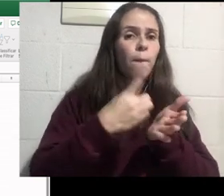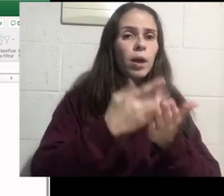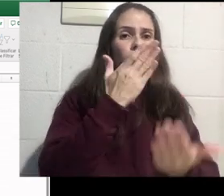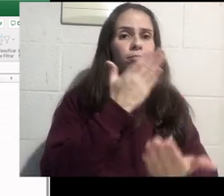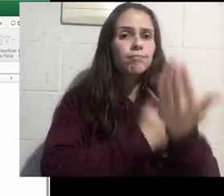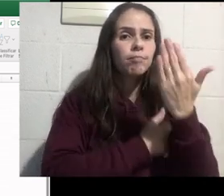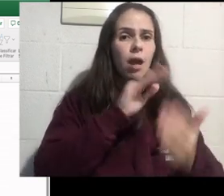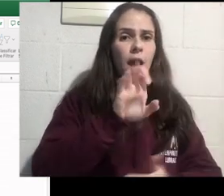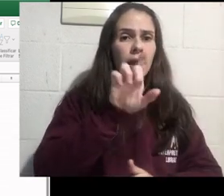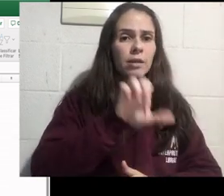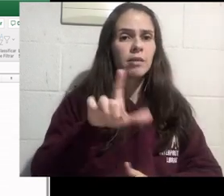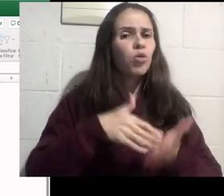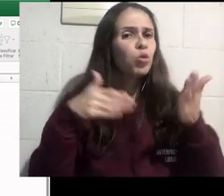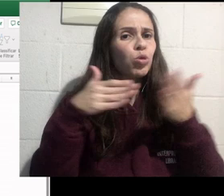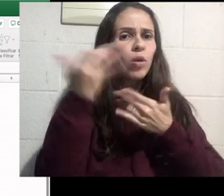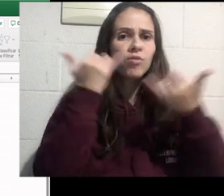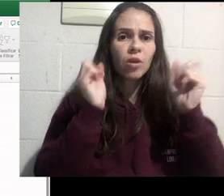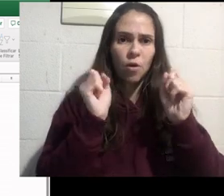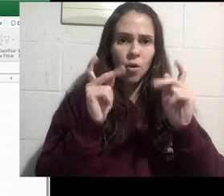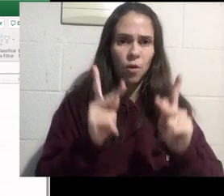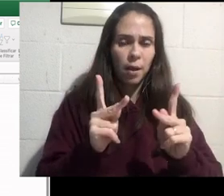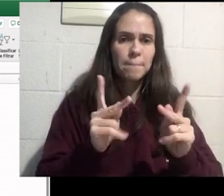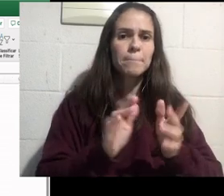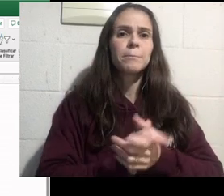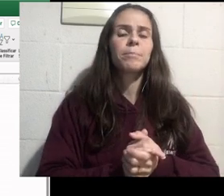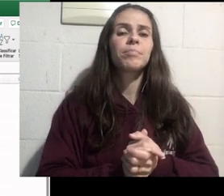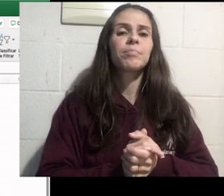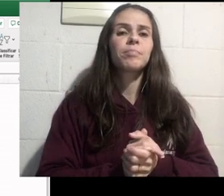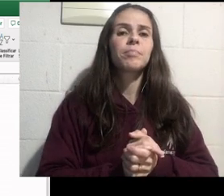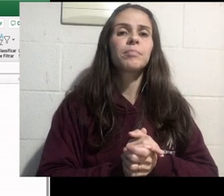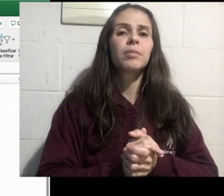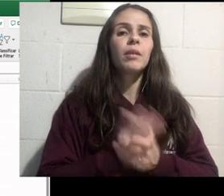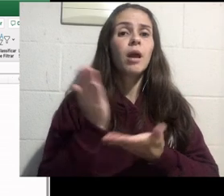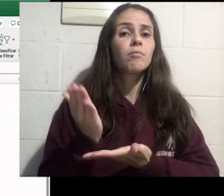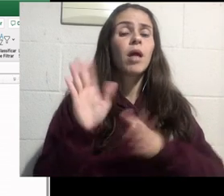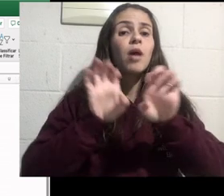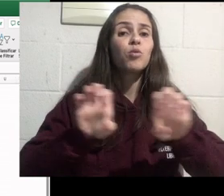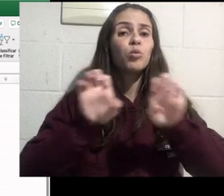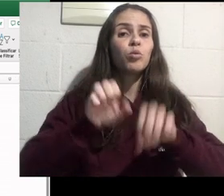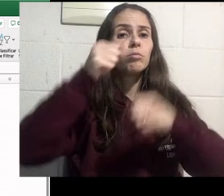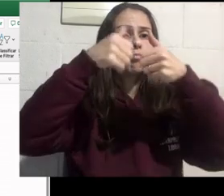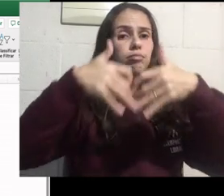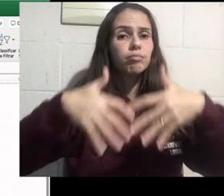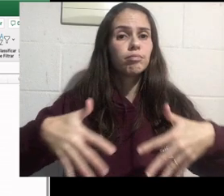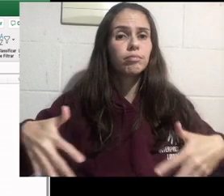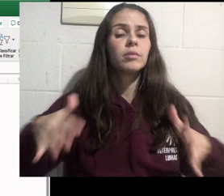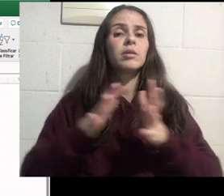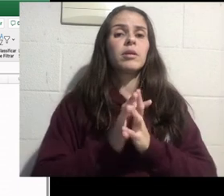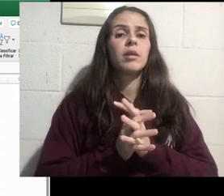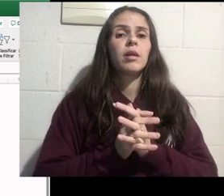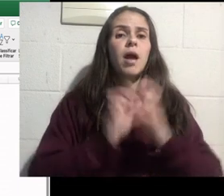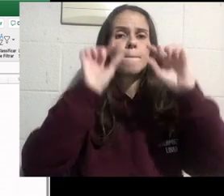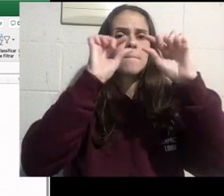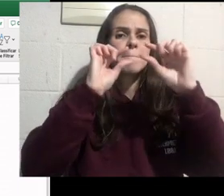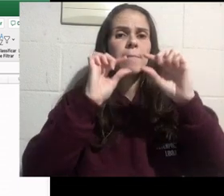dessa pasta do Excel, todas as informações, ok? A gente pode voltar aqui para a estrutura, que é, então, todas